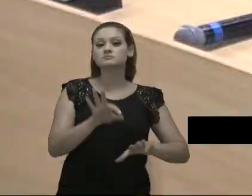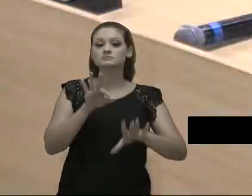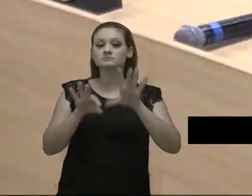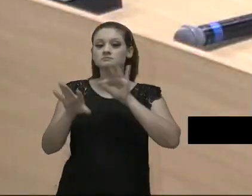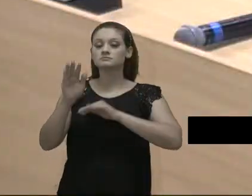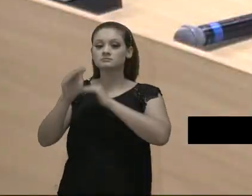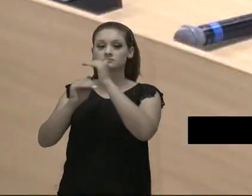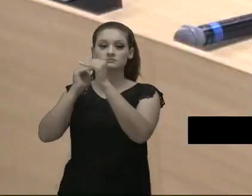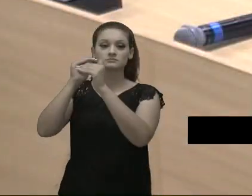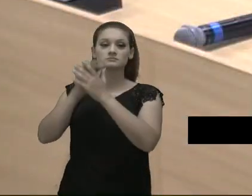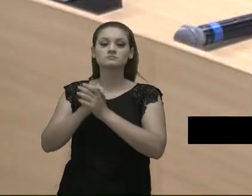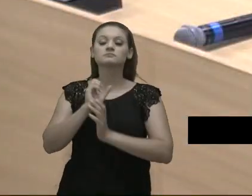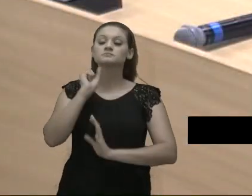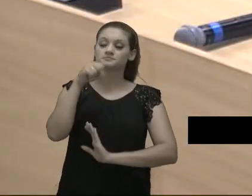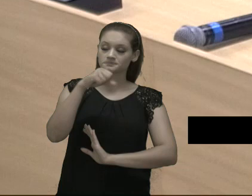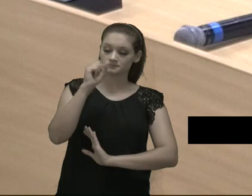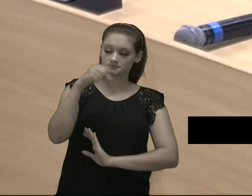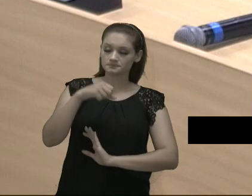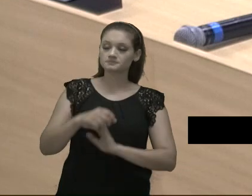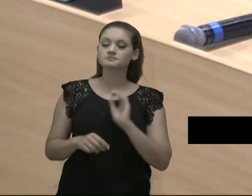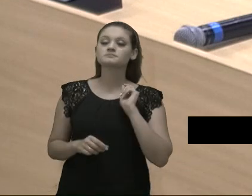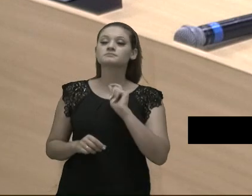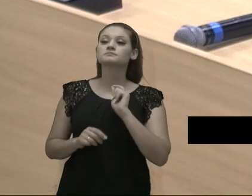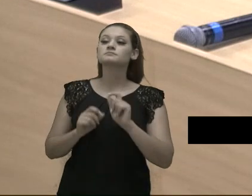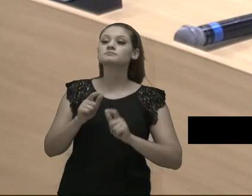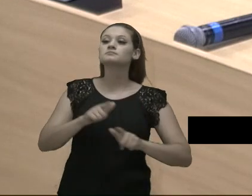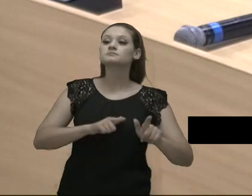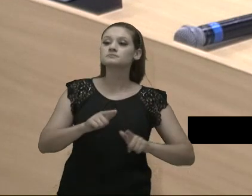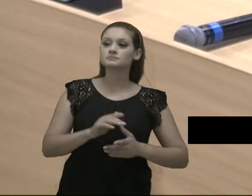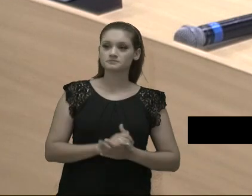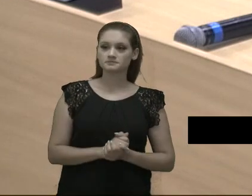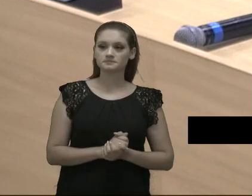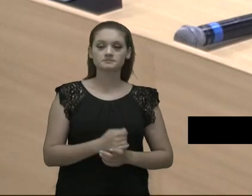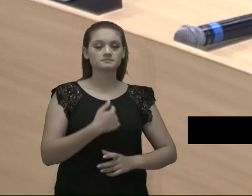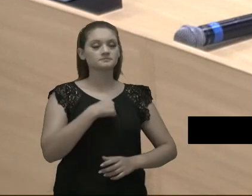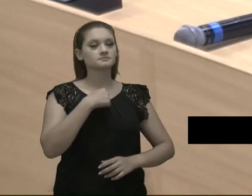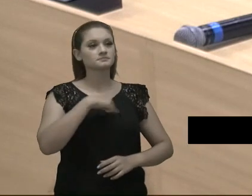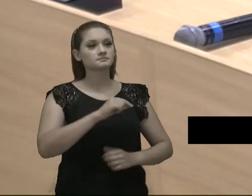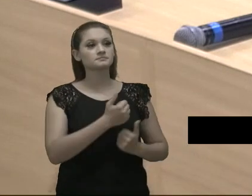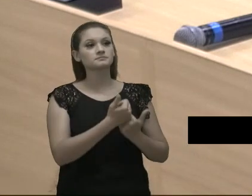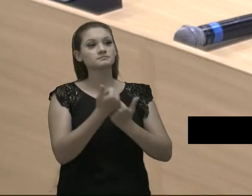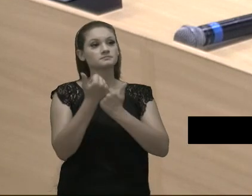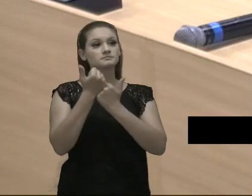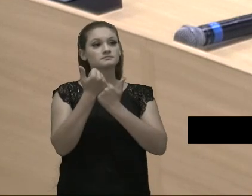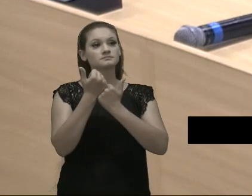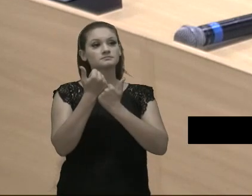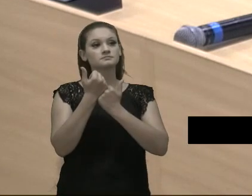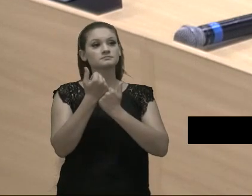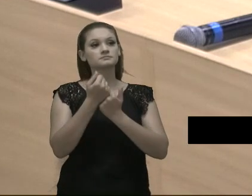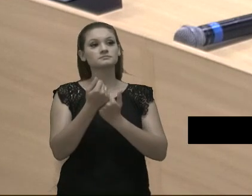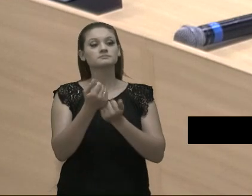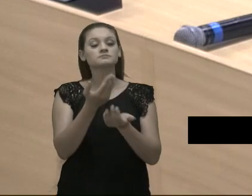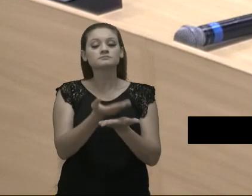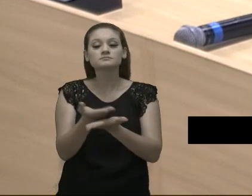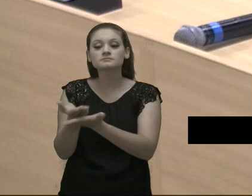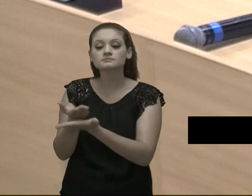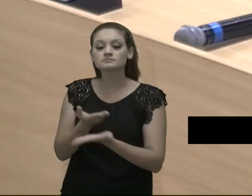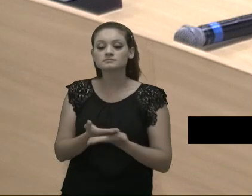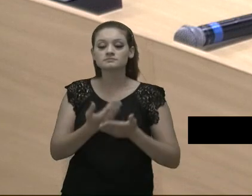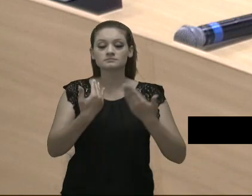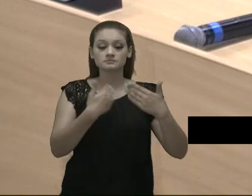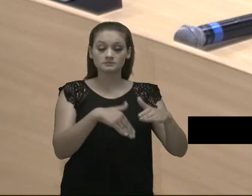Sim. O que a senhora fazia lá? Qual era a função da senhora? Eu fui apoio na aplicação das